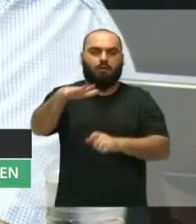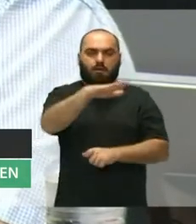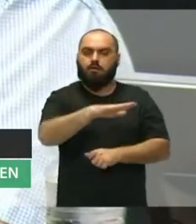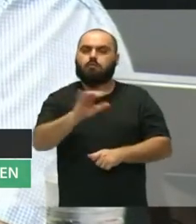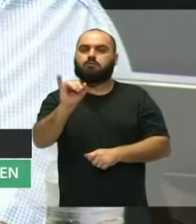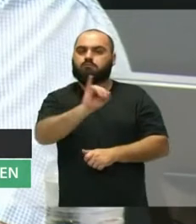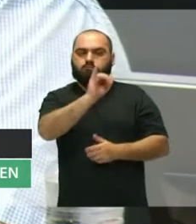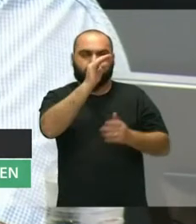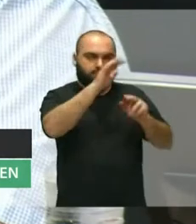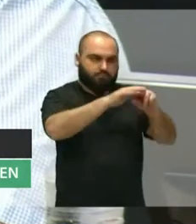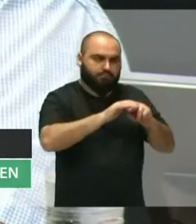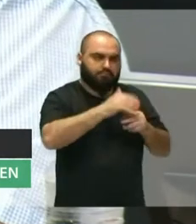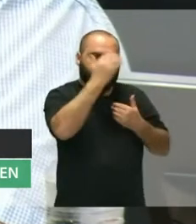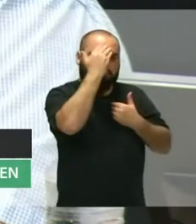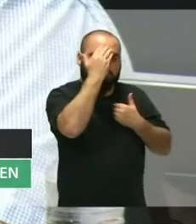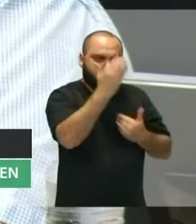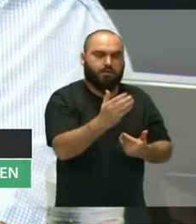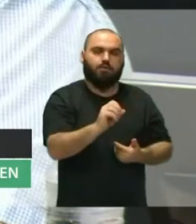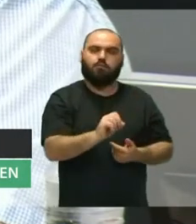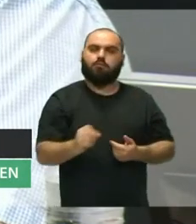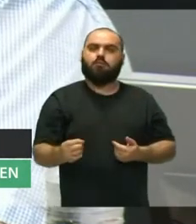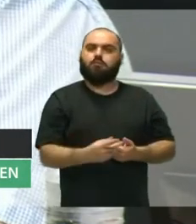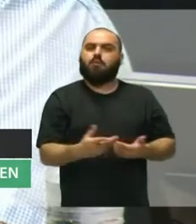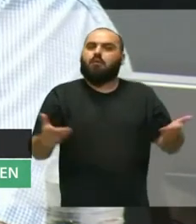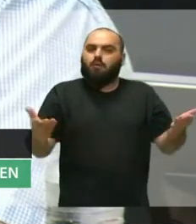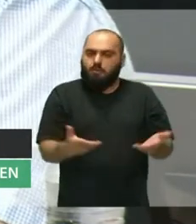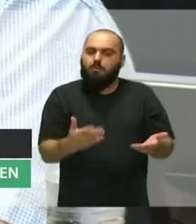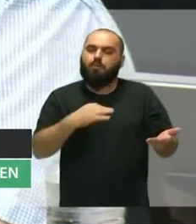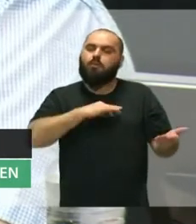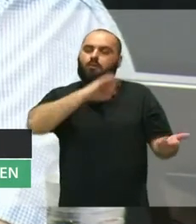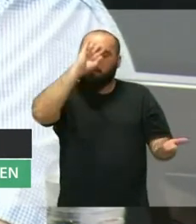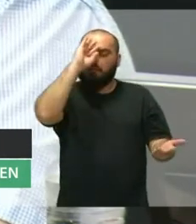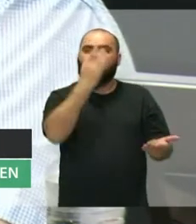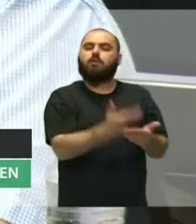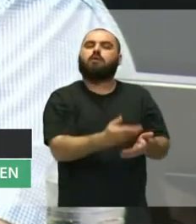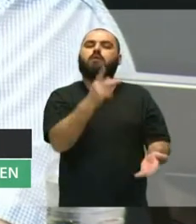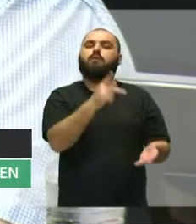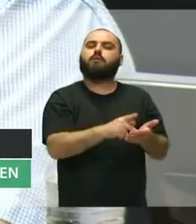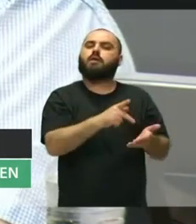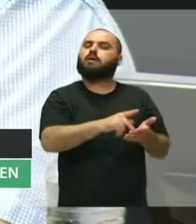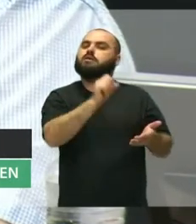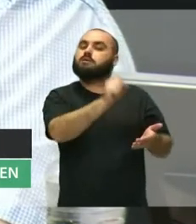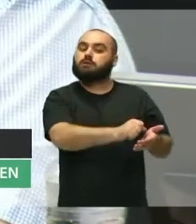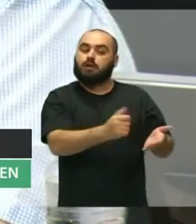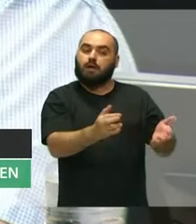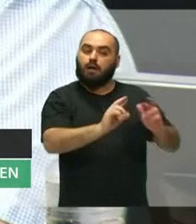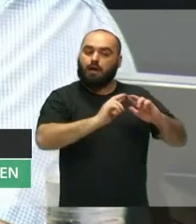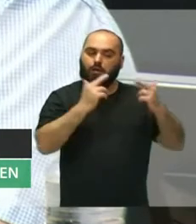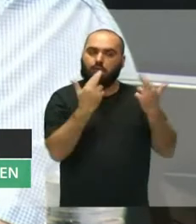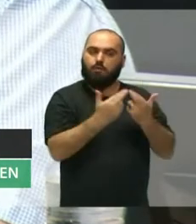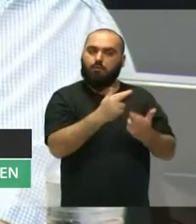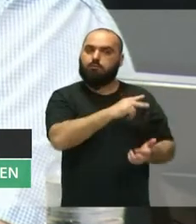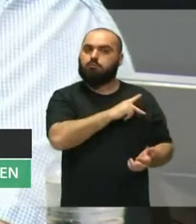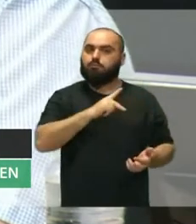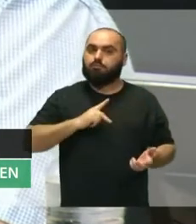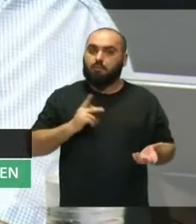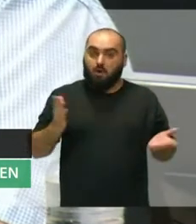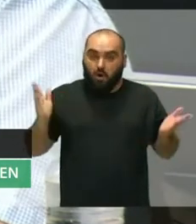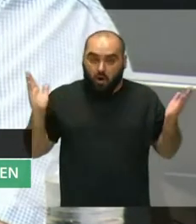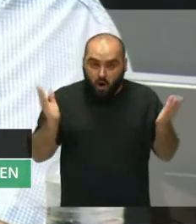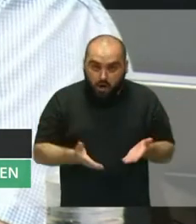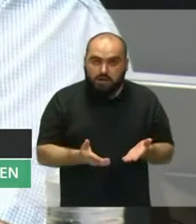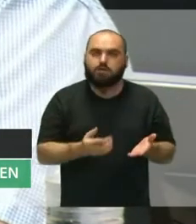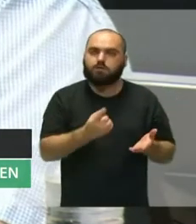essa oportunidade, né? E acredito que essa audiência pública, ela deverá servir